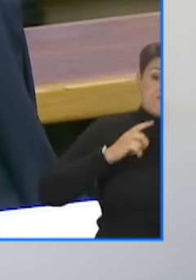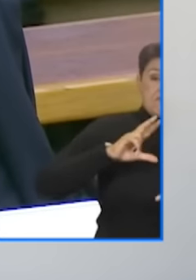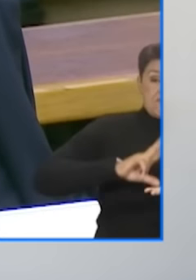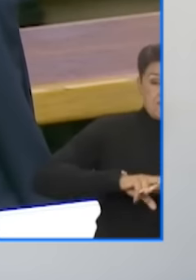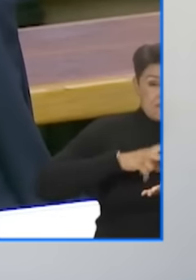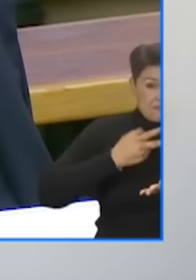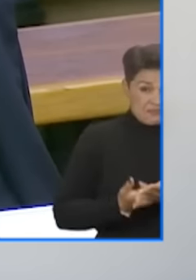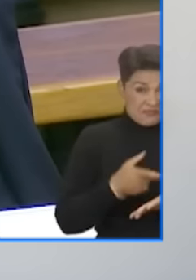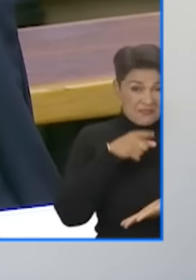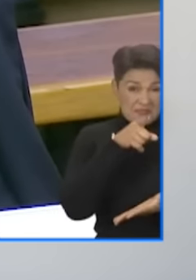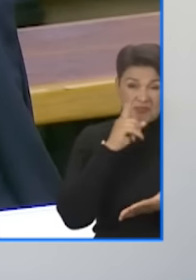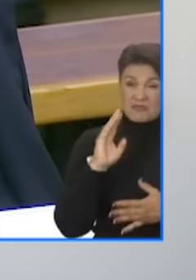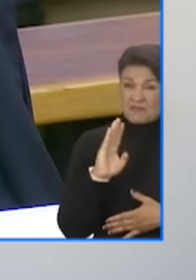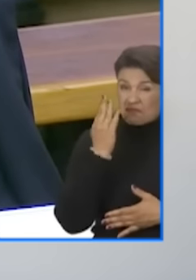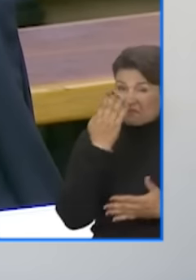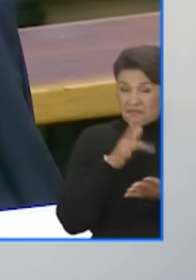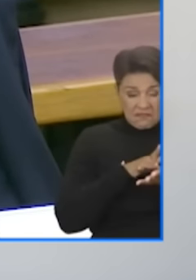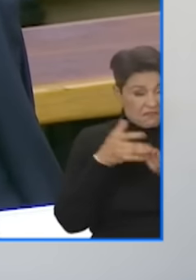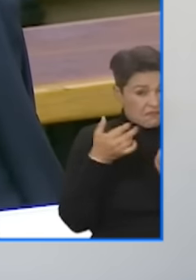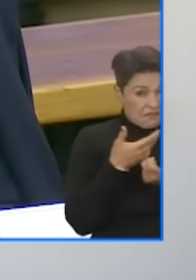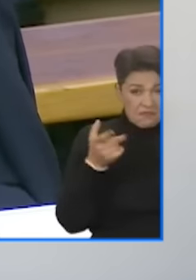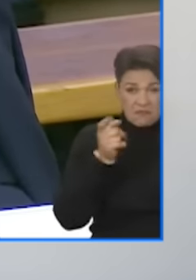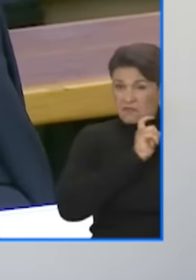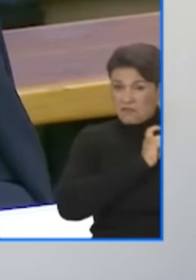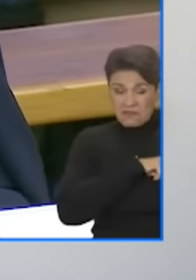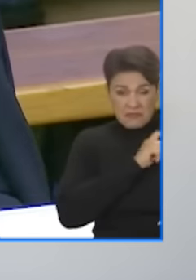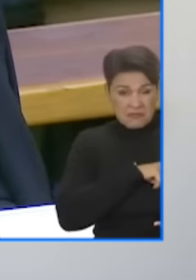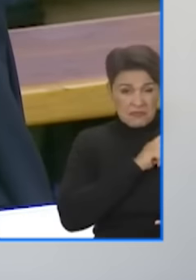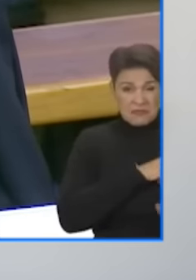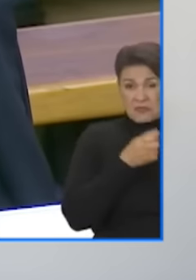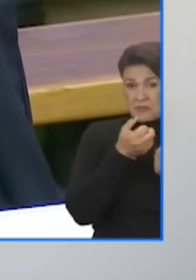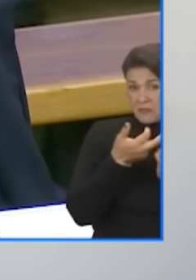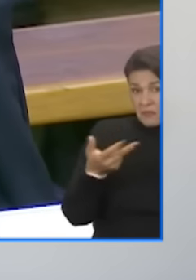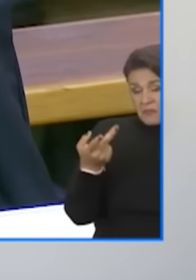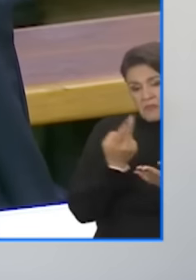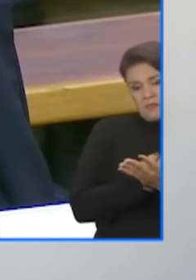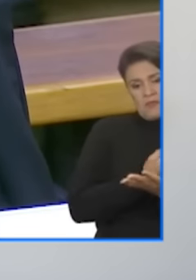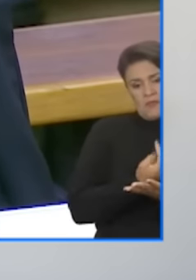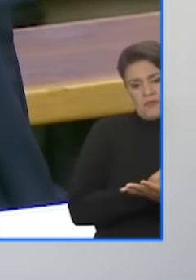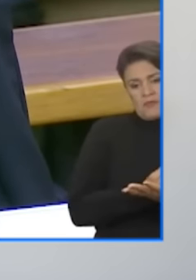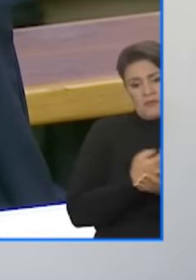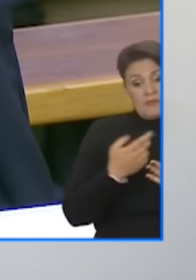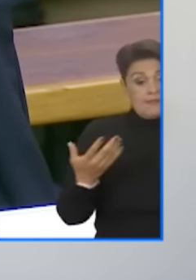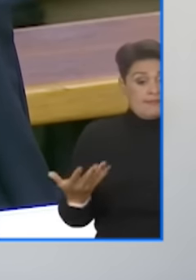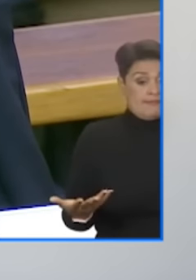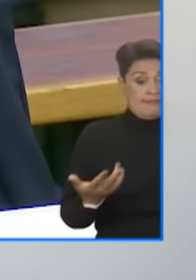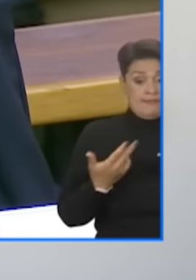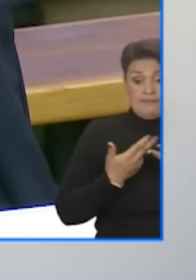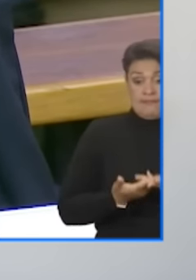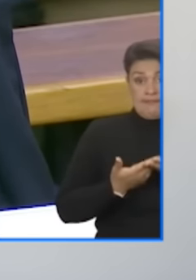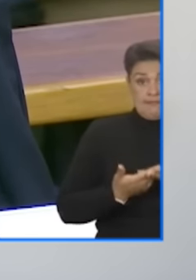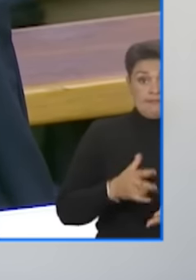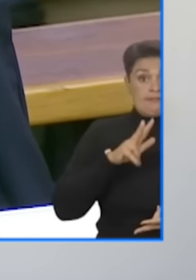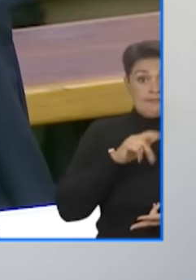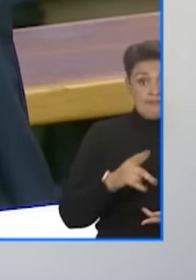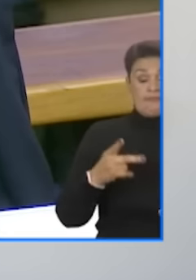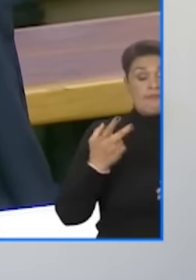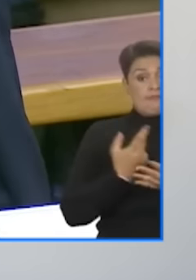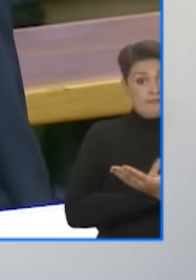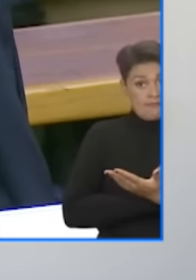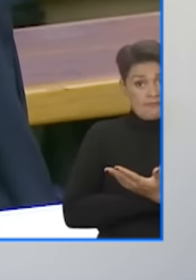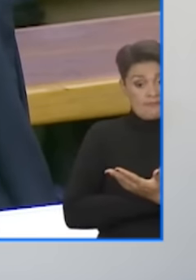está crescendo no país, essa oposição, essa possível oposição ao ministro Alexandre de Moraes está crescendo, para então eles entrarem com